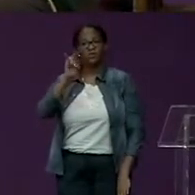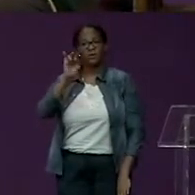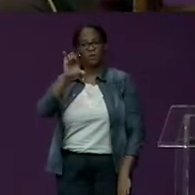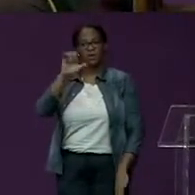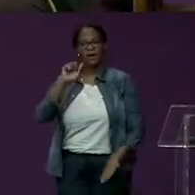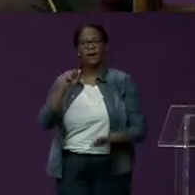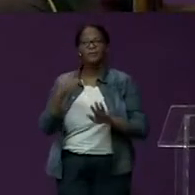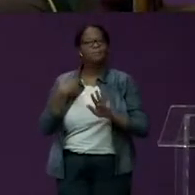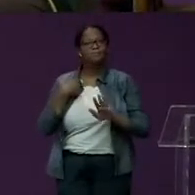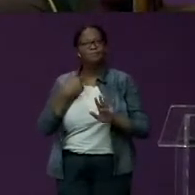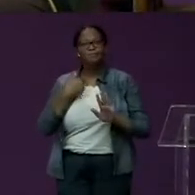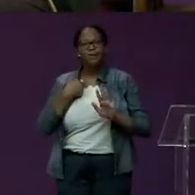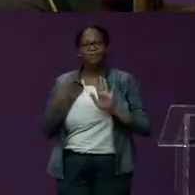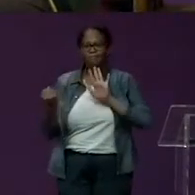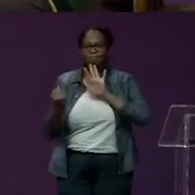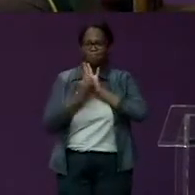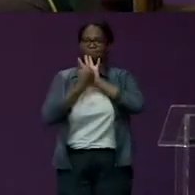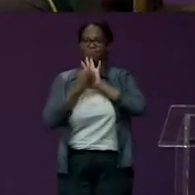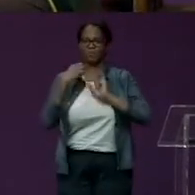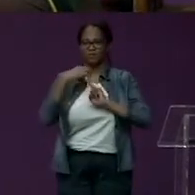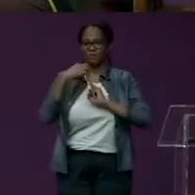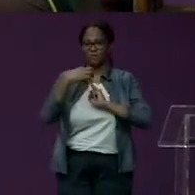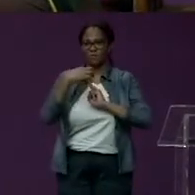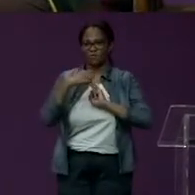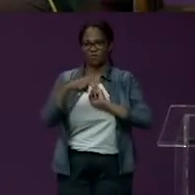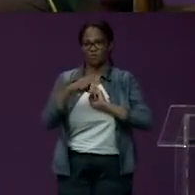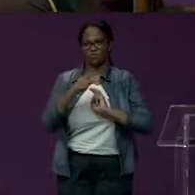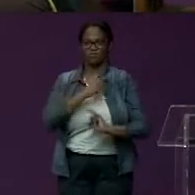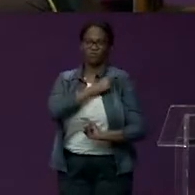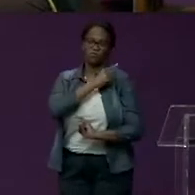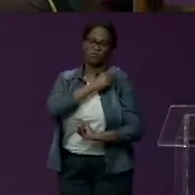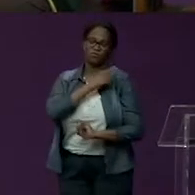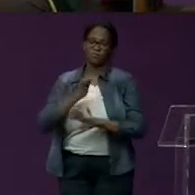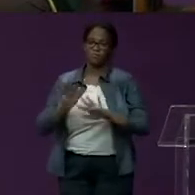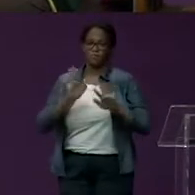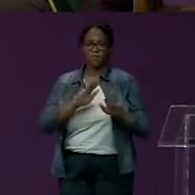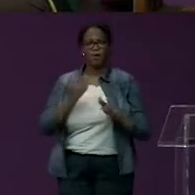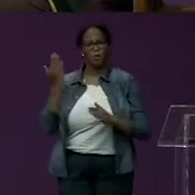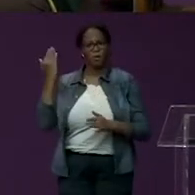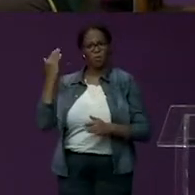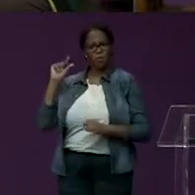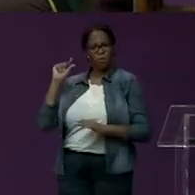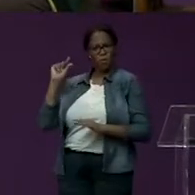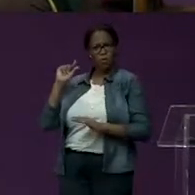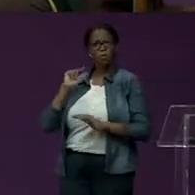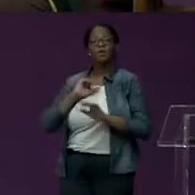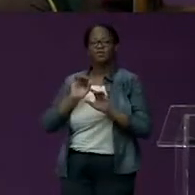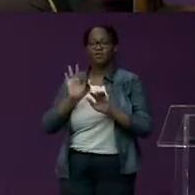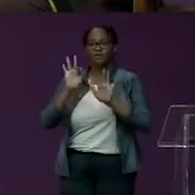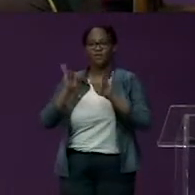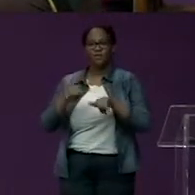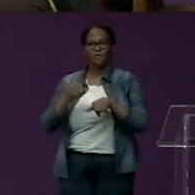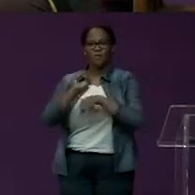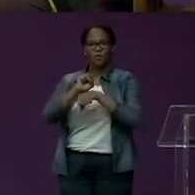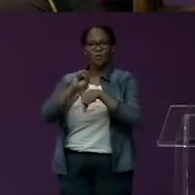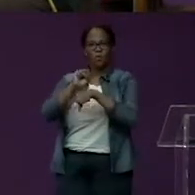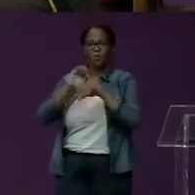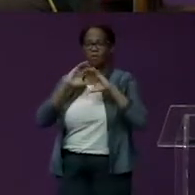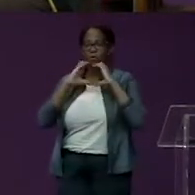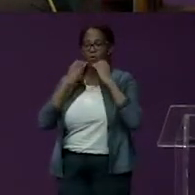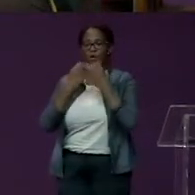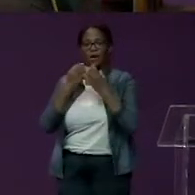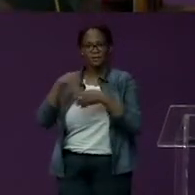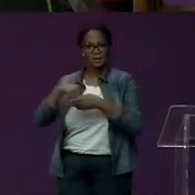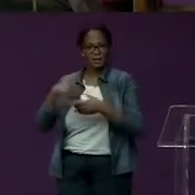caracteriza a Fiocruz, né? Um dos elementos que marcam a Fiocruz. A gente recentemente finalizou o 8º Congresso Interno. Queria que você fizesse um balanço